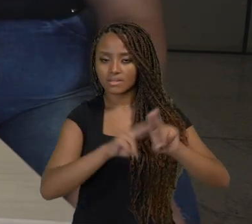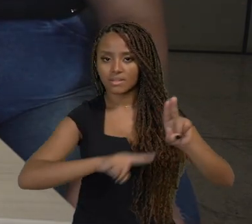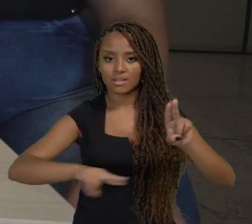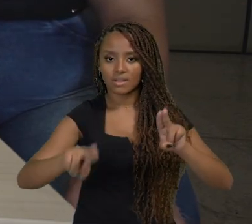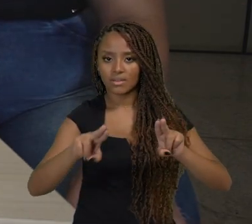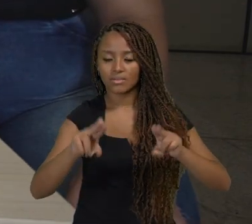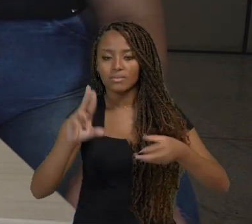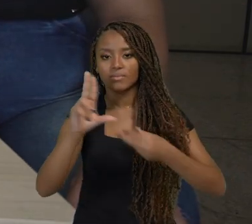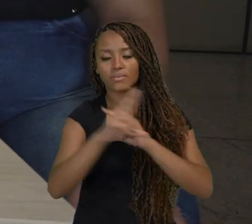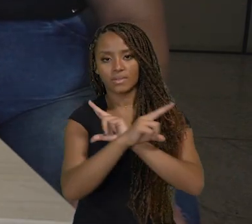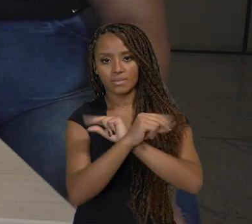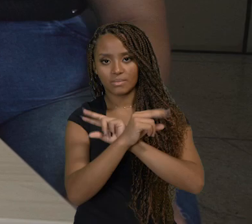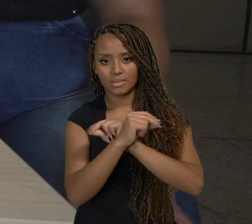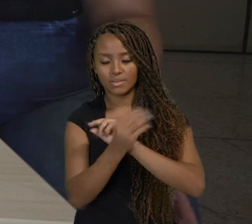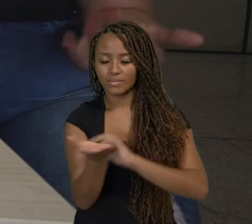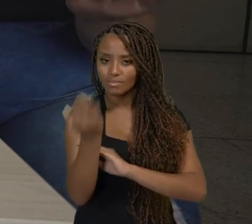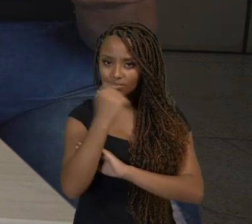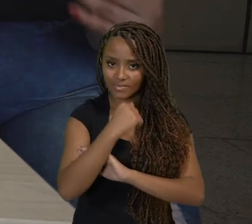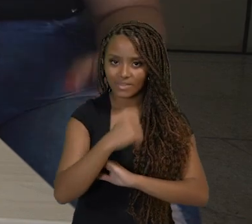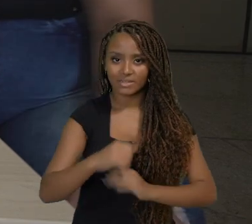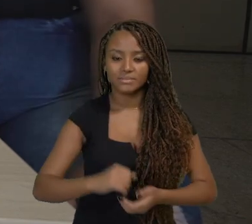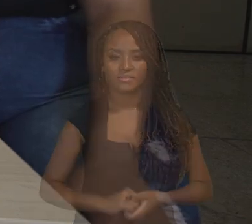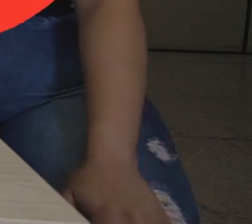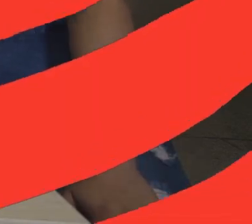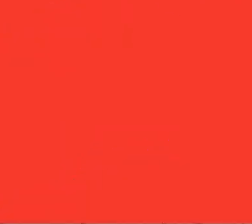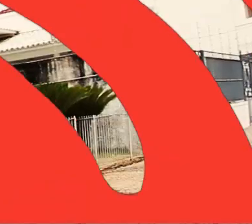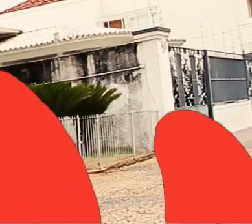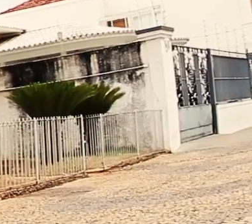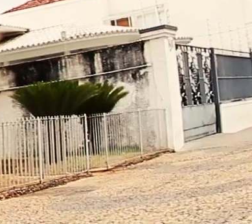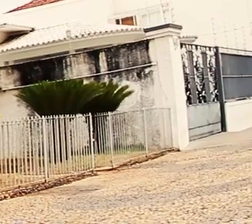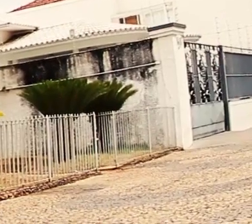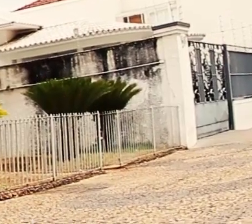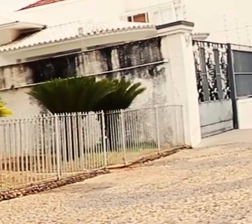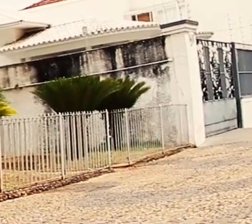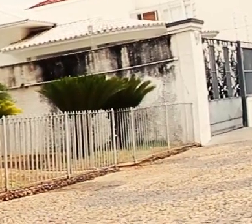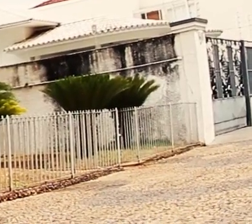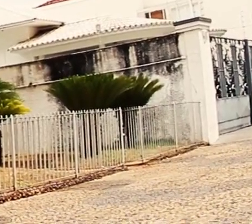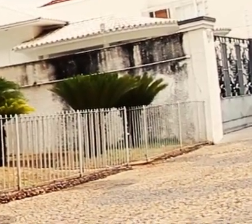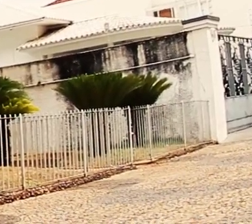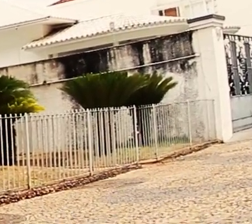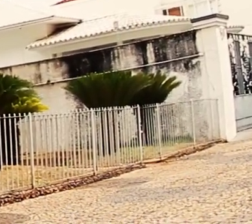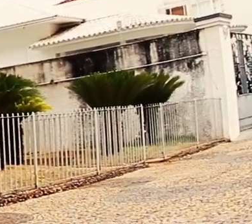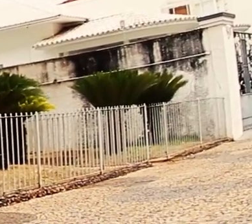da UFO em Patos de Minas. Bora lá, Ufolândia!